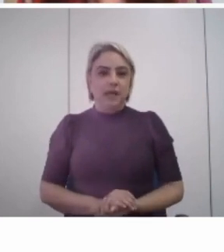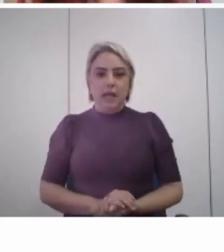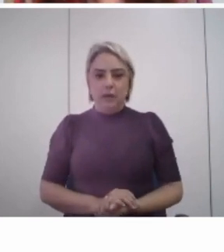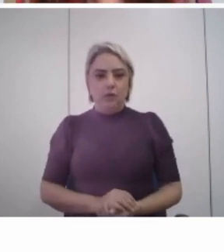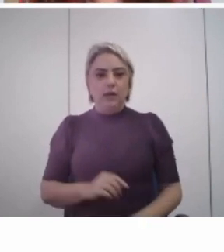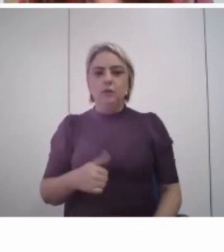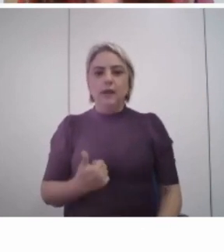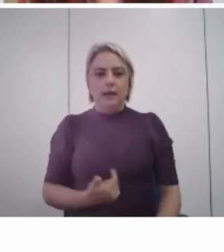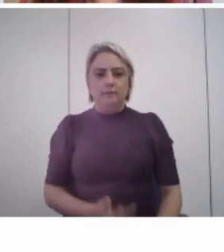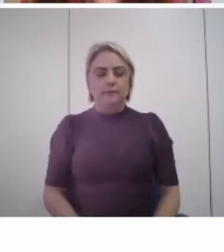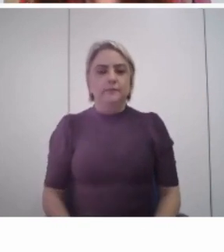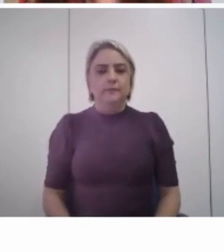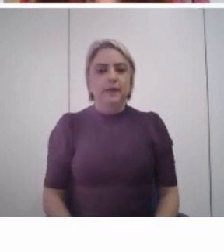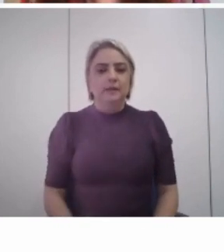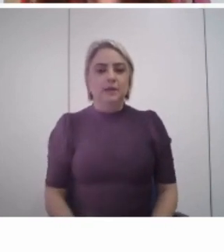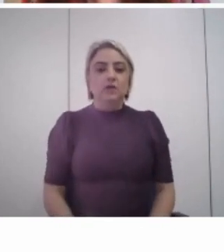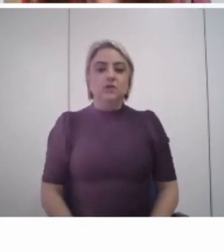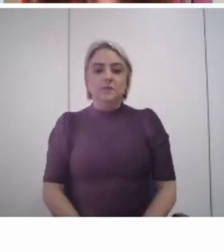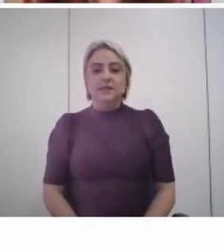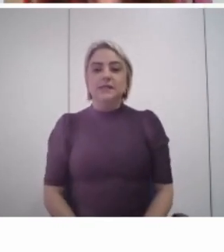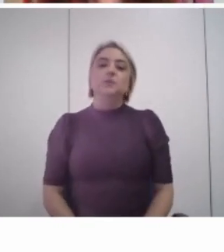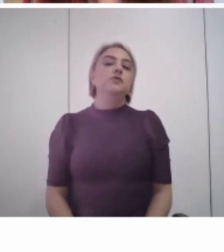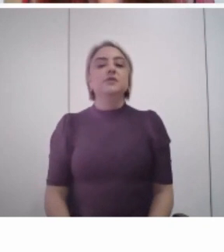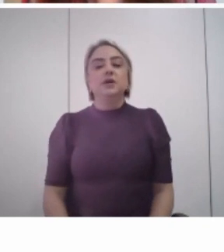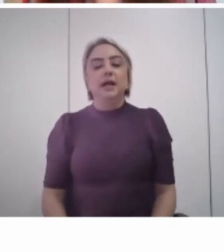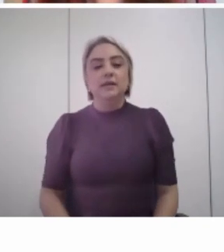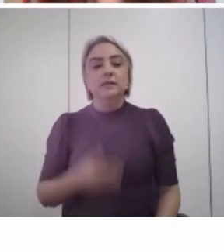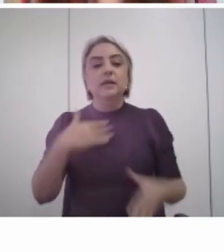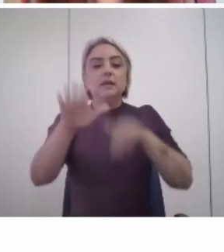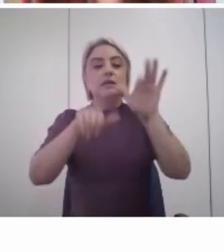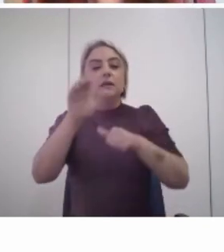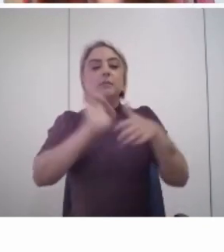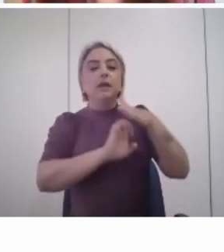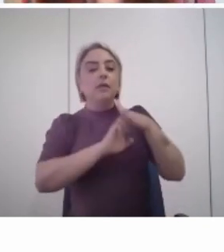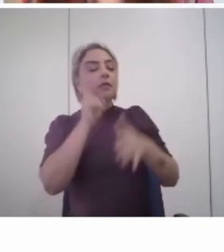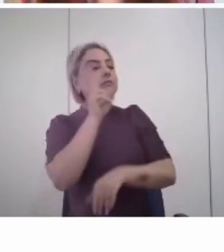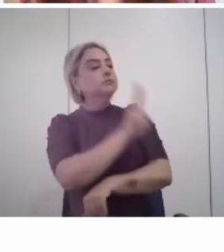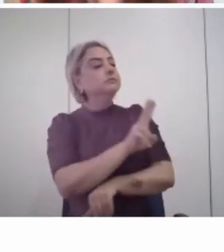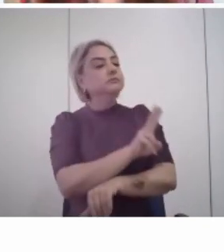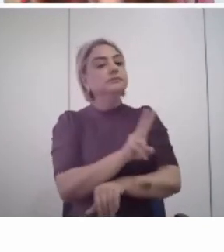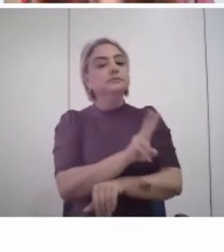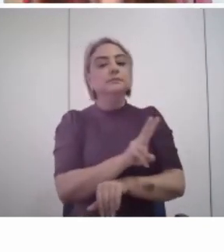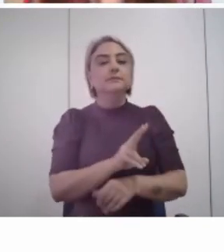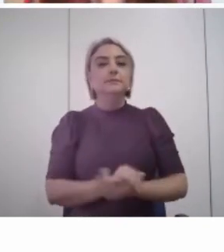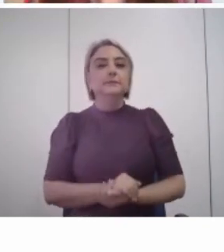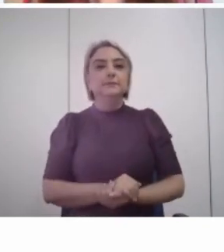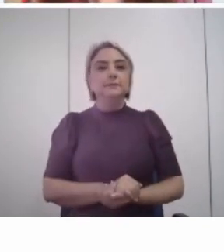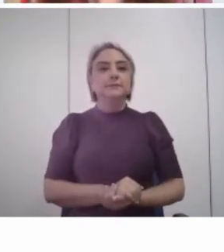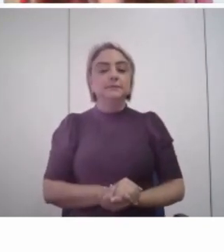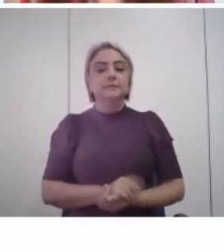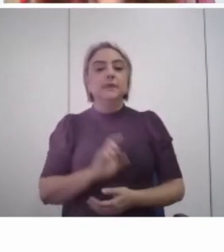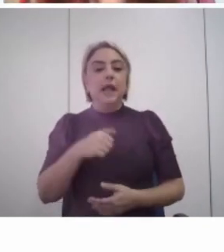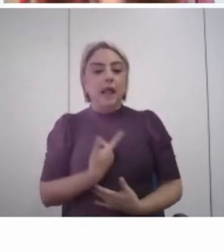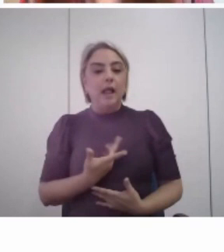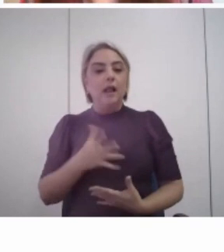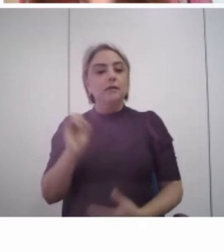esse tipo de incoerência nas informações é um fator muito importante para a gente convocar as empresas para fiscalização. Então, a informação precisa, ela é